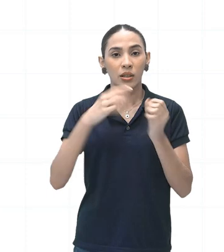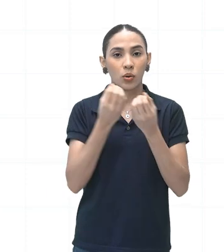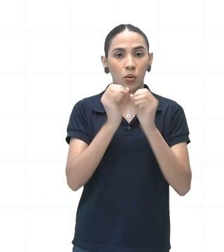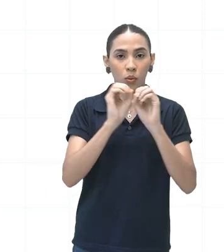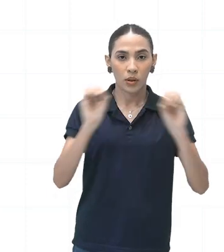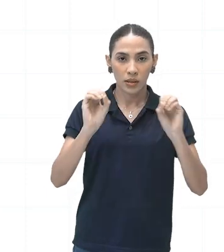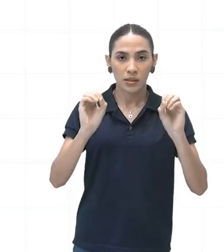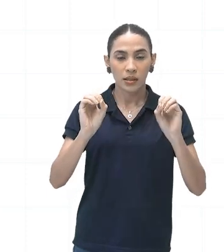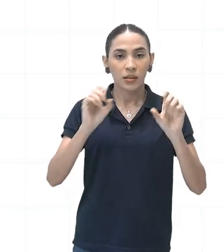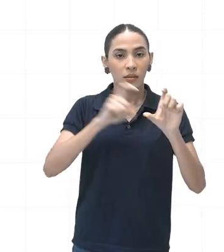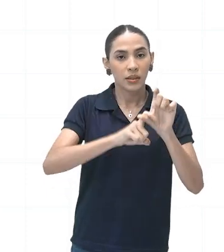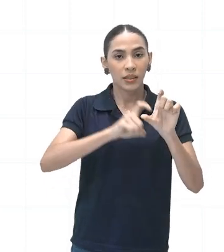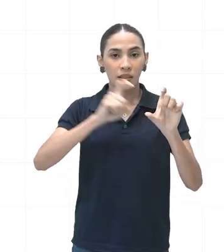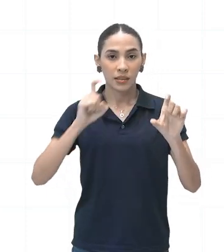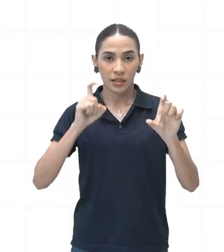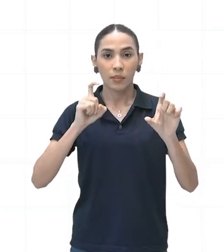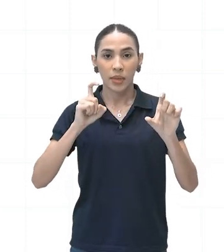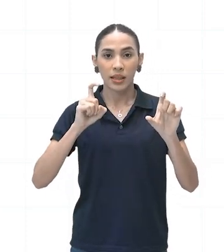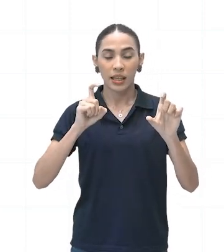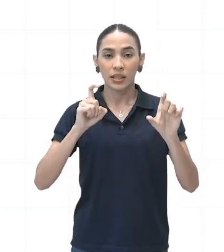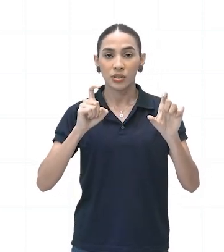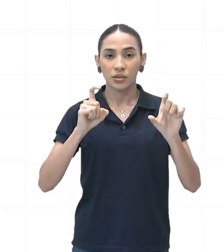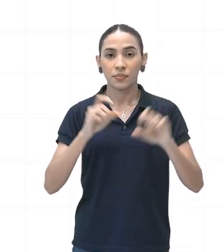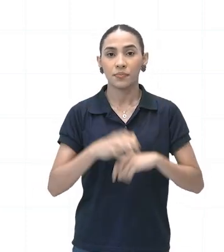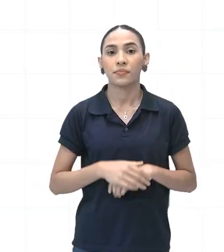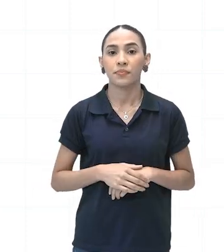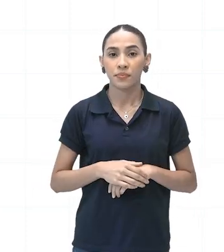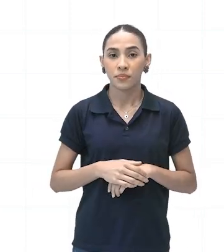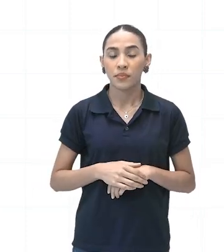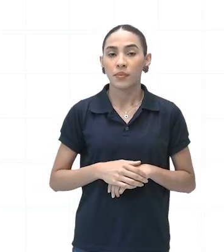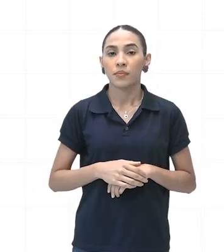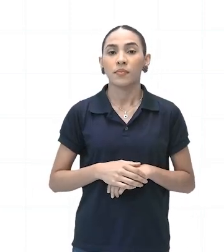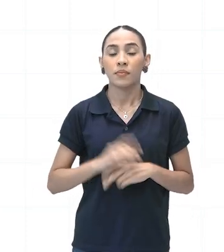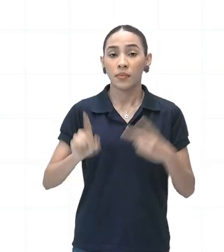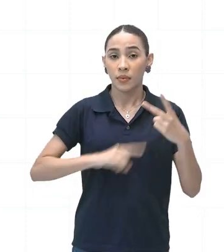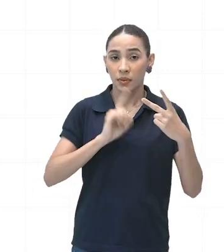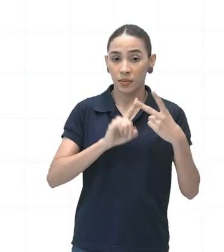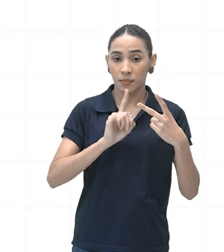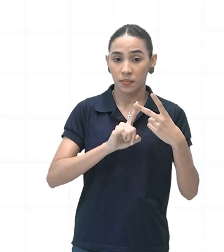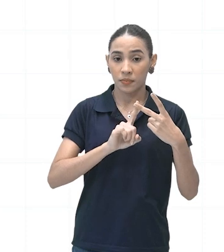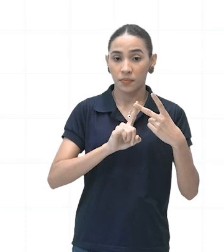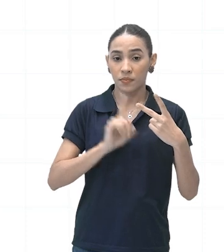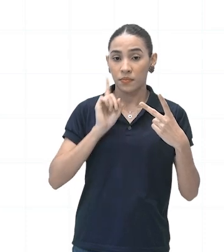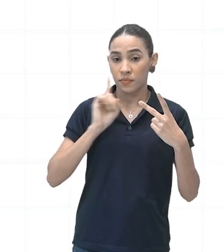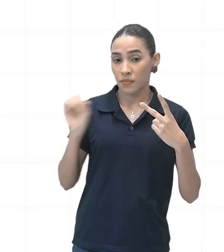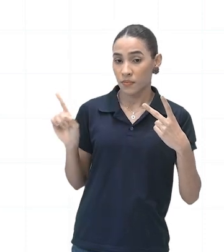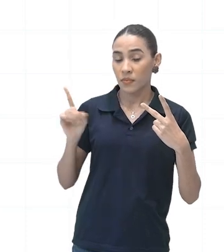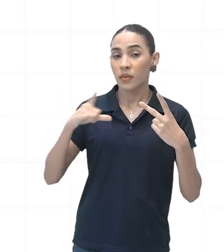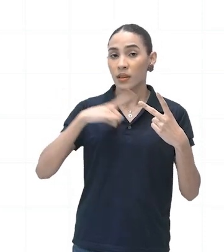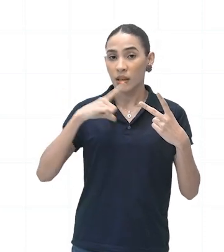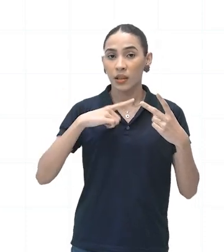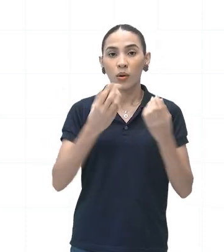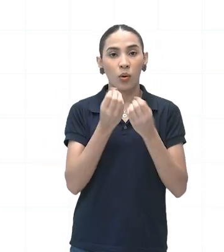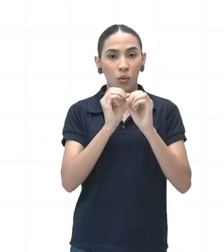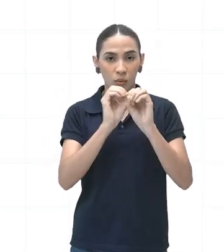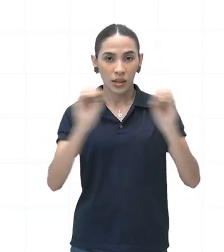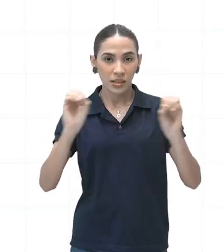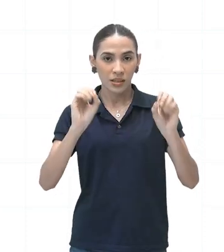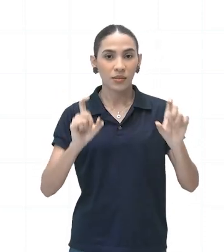orações que são independentes entre si. Quando eu tenho a subordinação, eu tenho orações